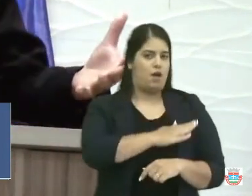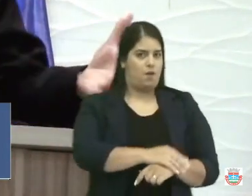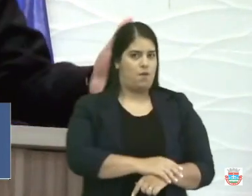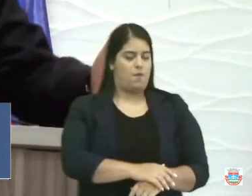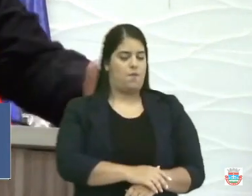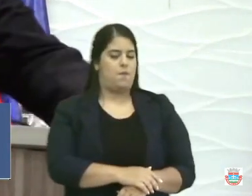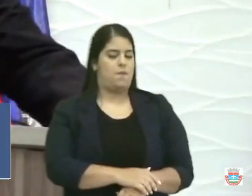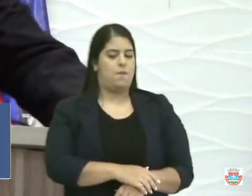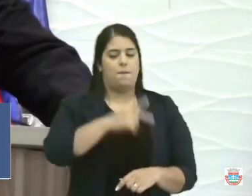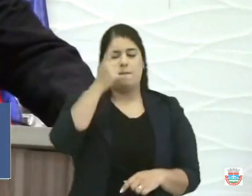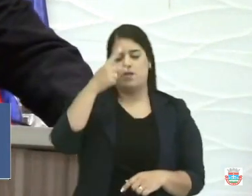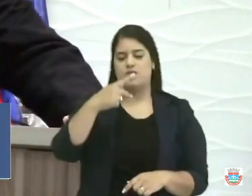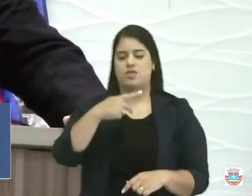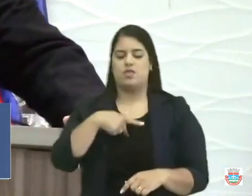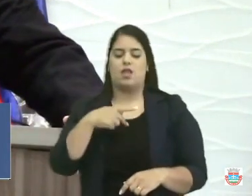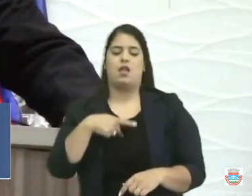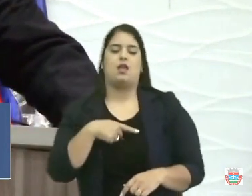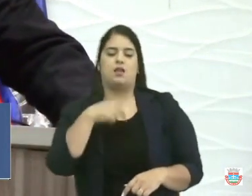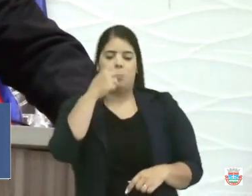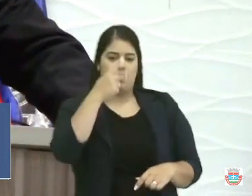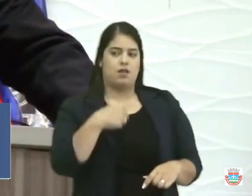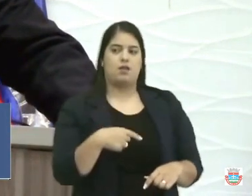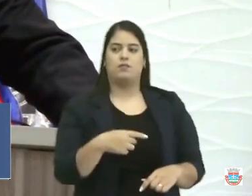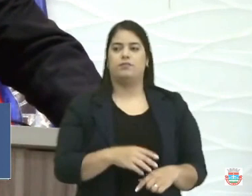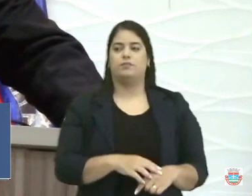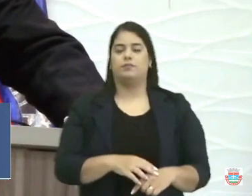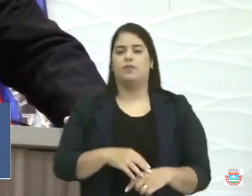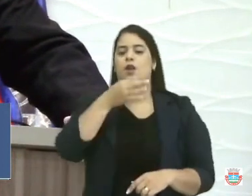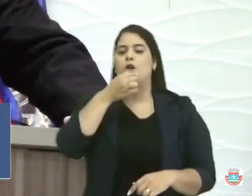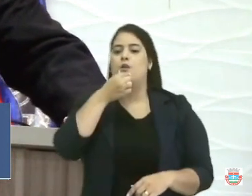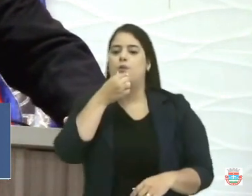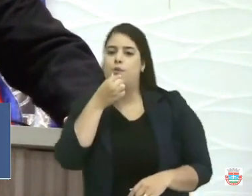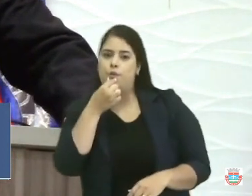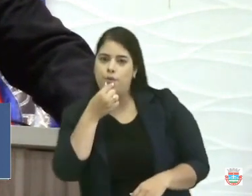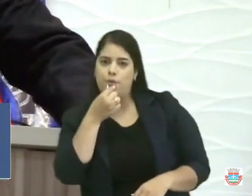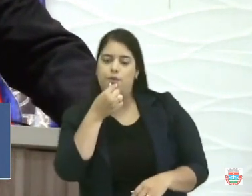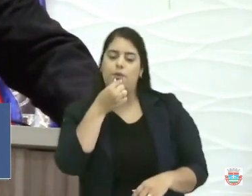quer o senhor para dar um caminhão d'água. Quando eu falo assim,